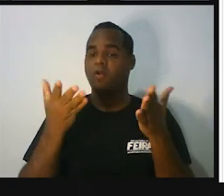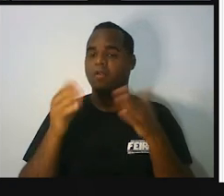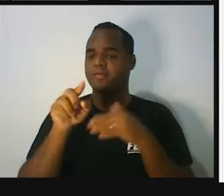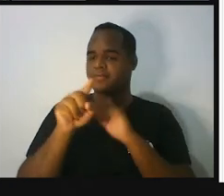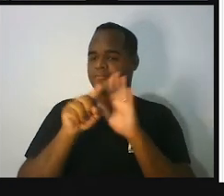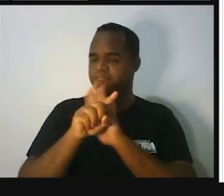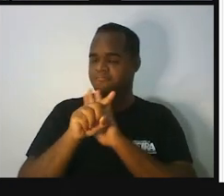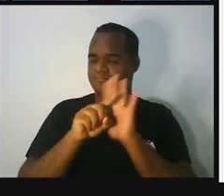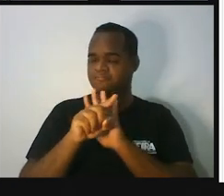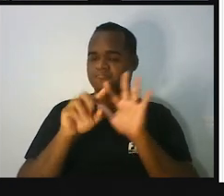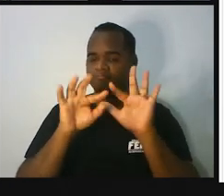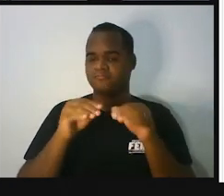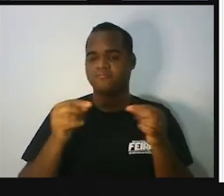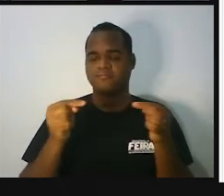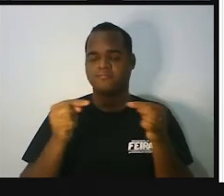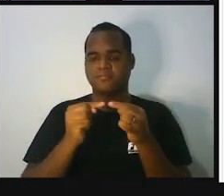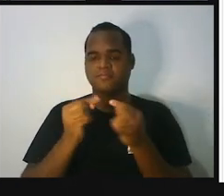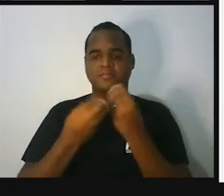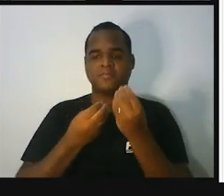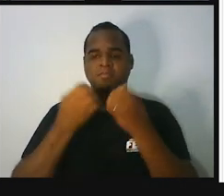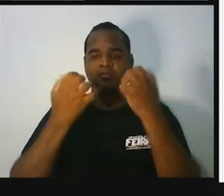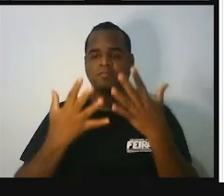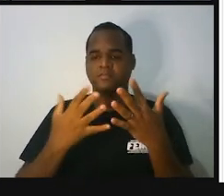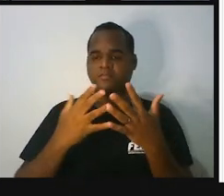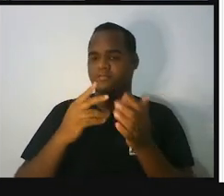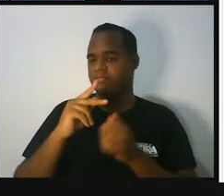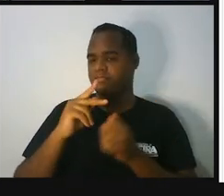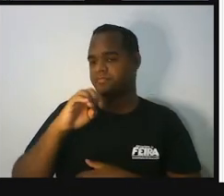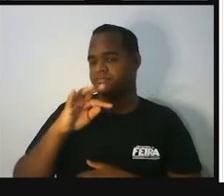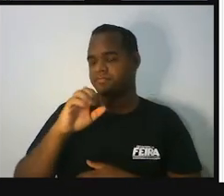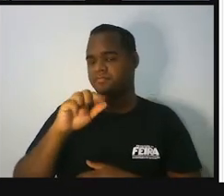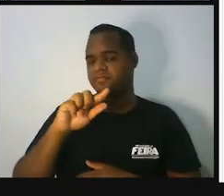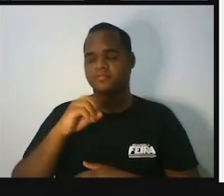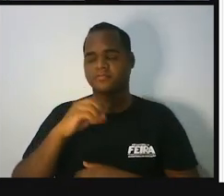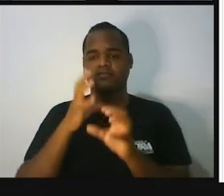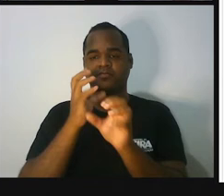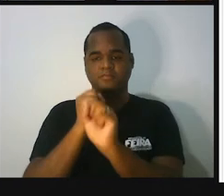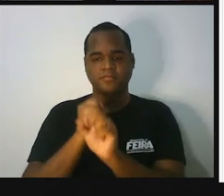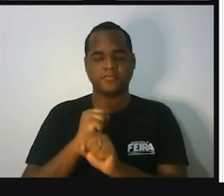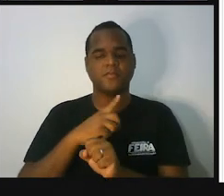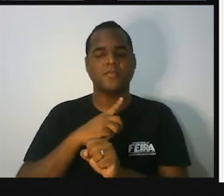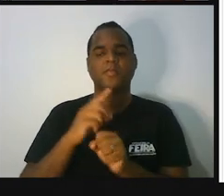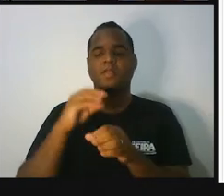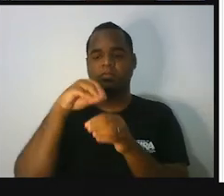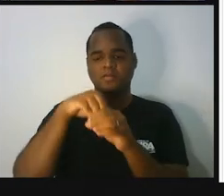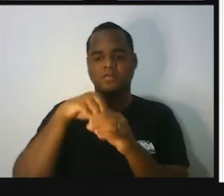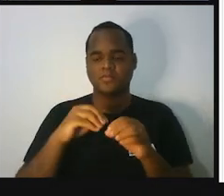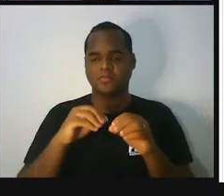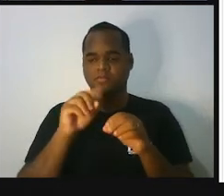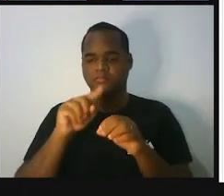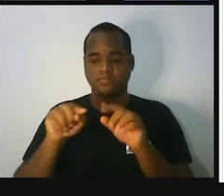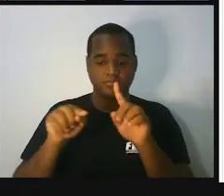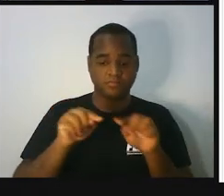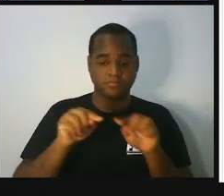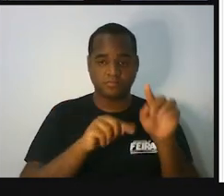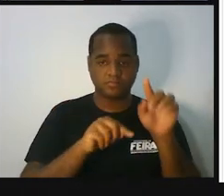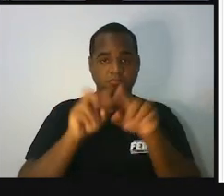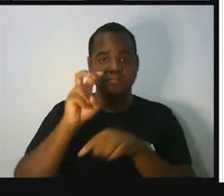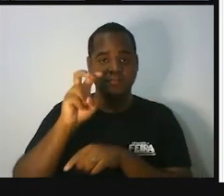o pentágono tem quantos ângulos internos? Tem 5. E se o pentágono é regular como